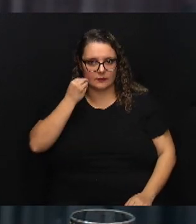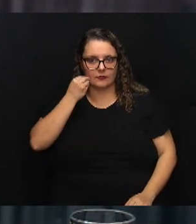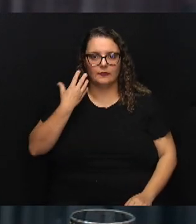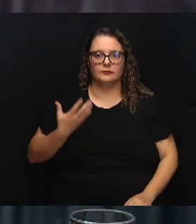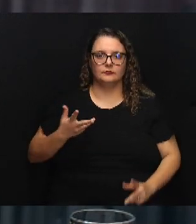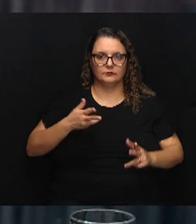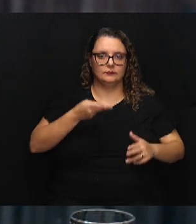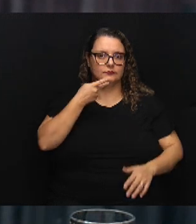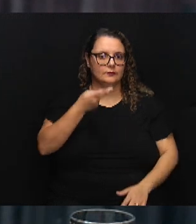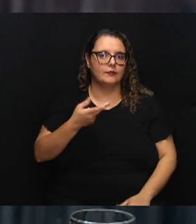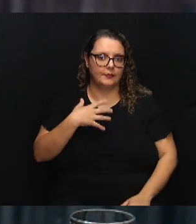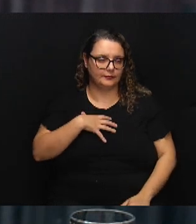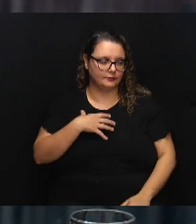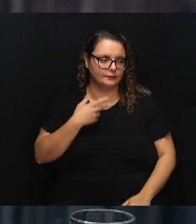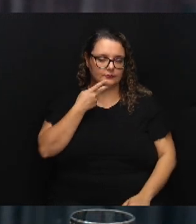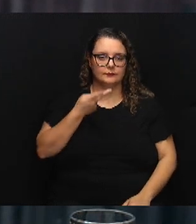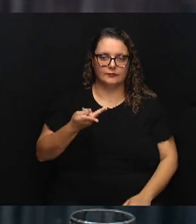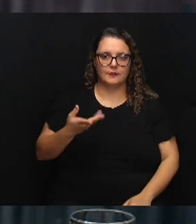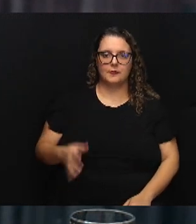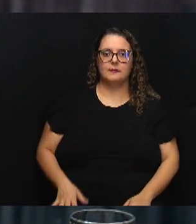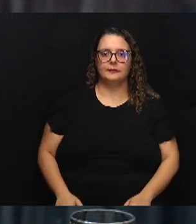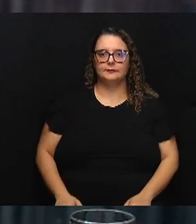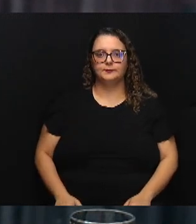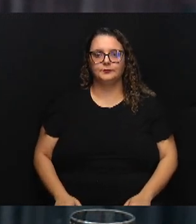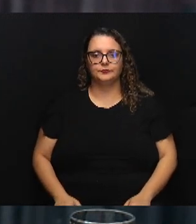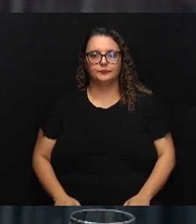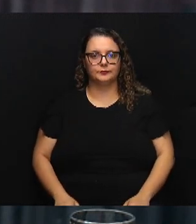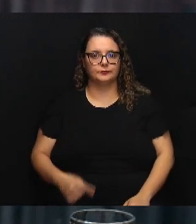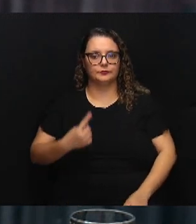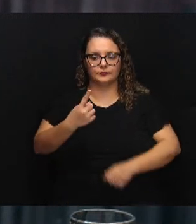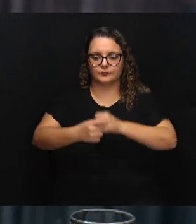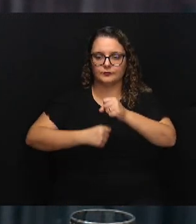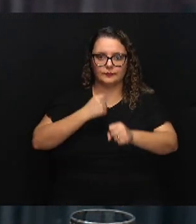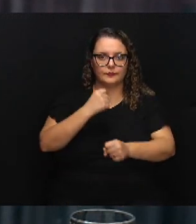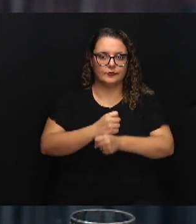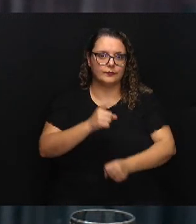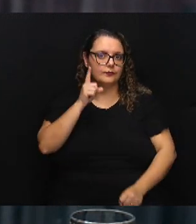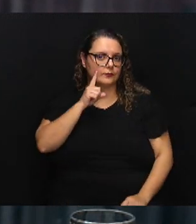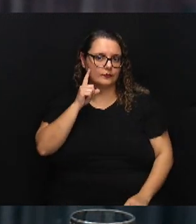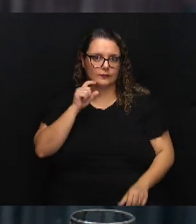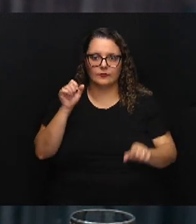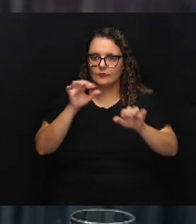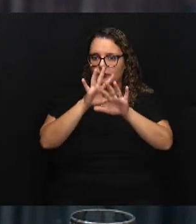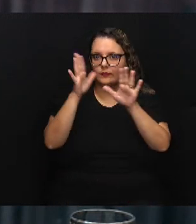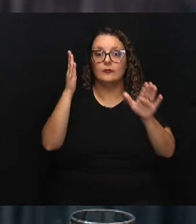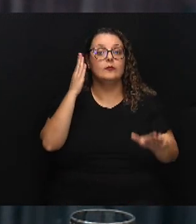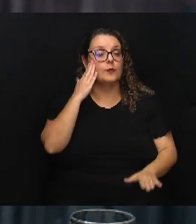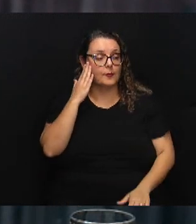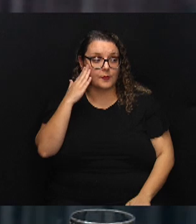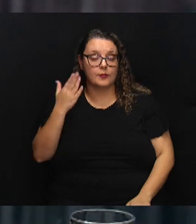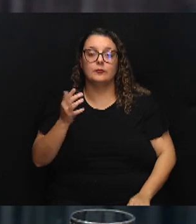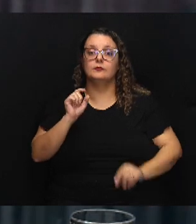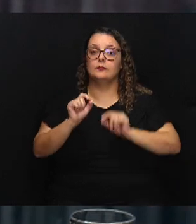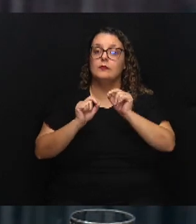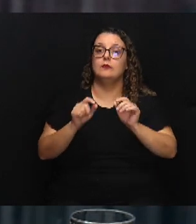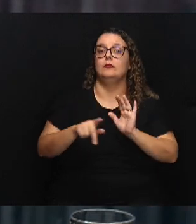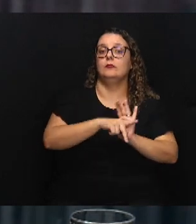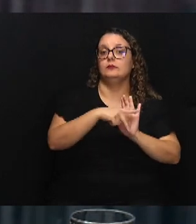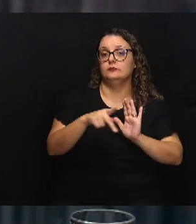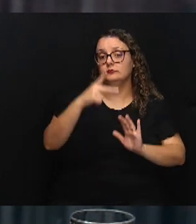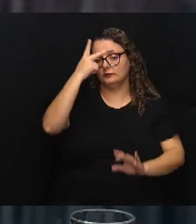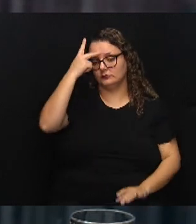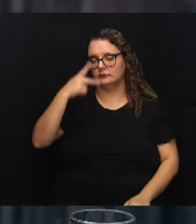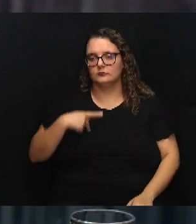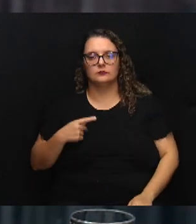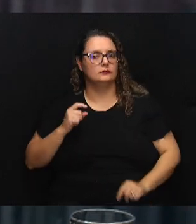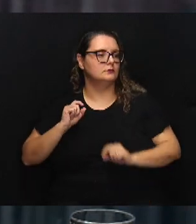contei para você antes de entrar aqui. Vivi 1 ano nos Estados Unidos e claramente você entende o que faz parte de você